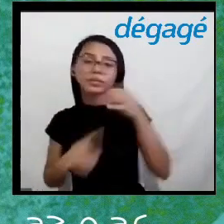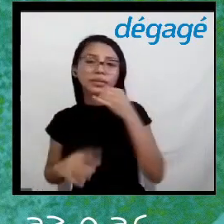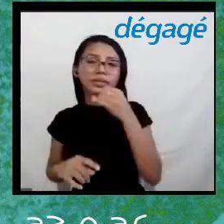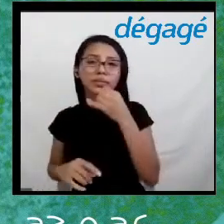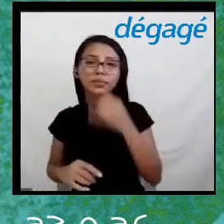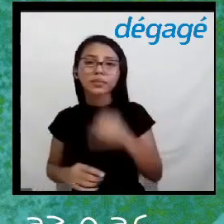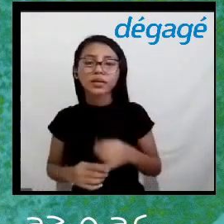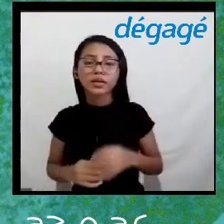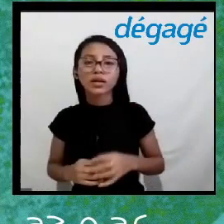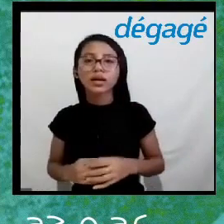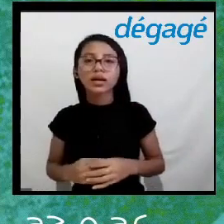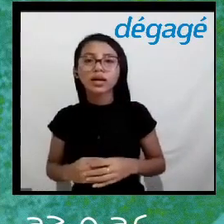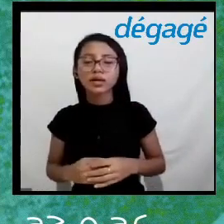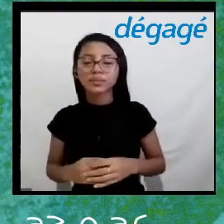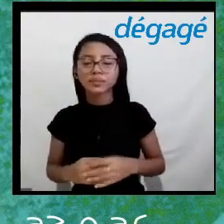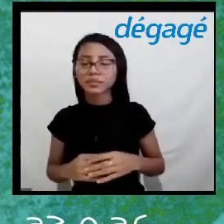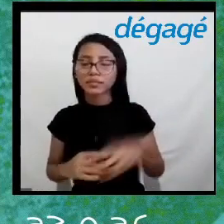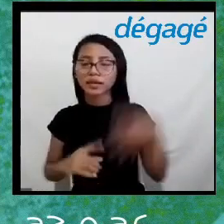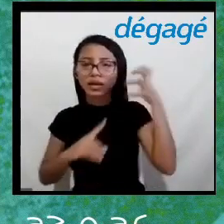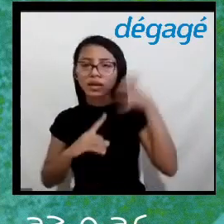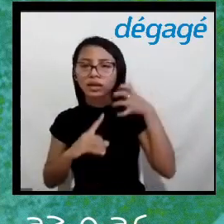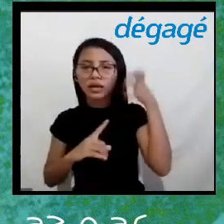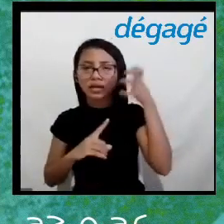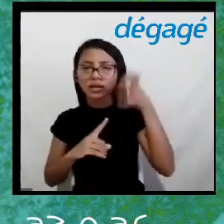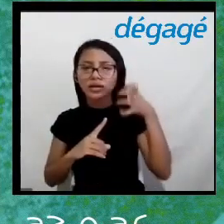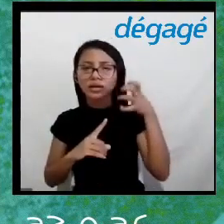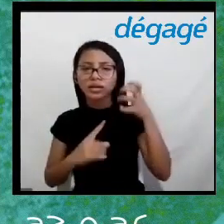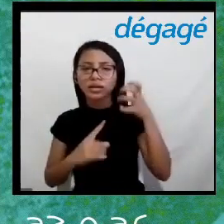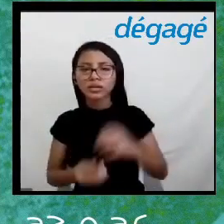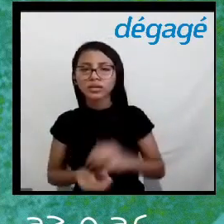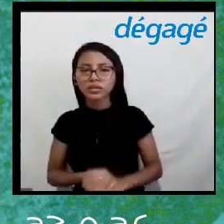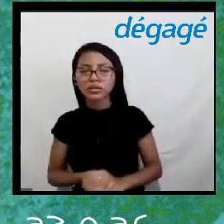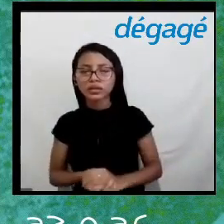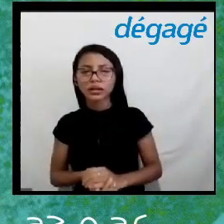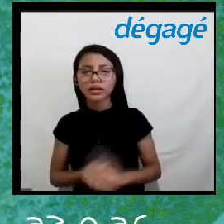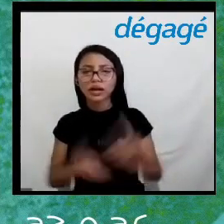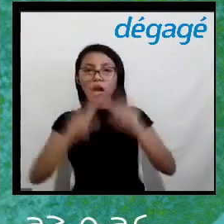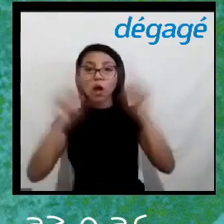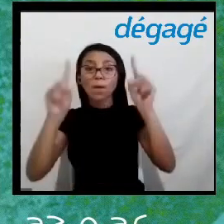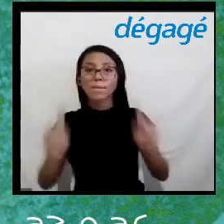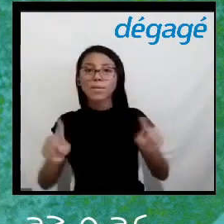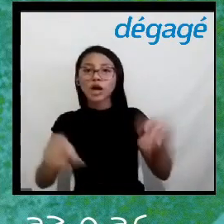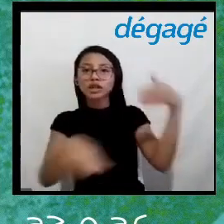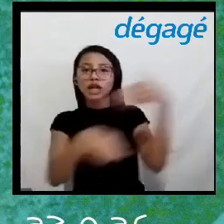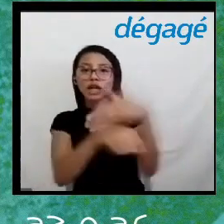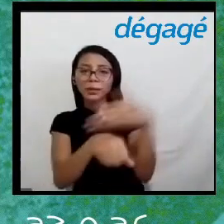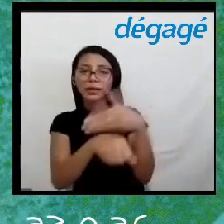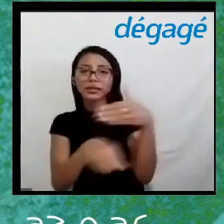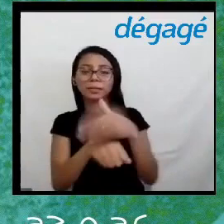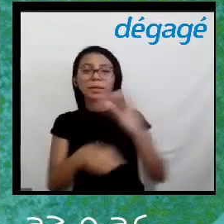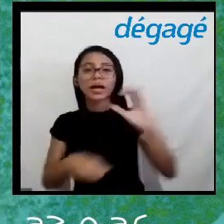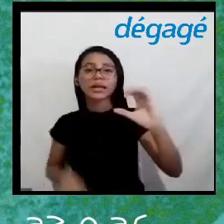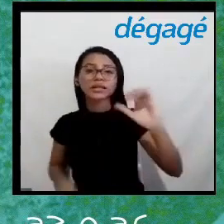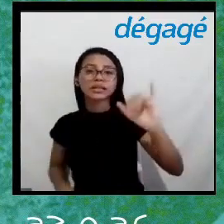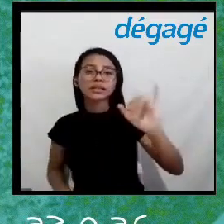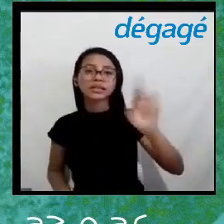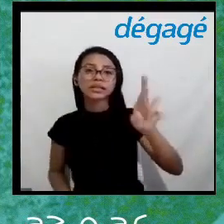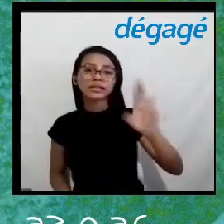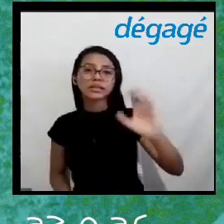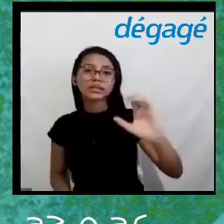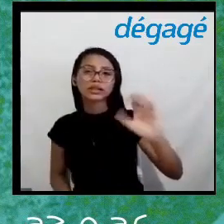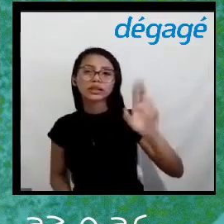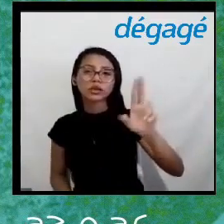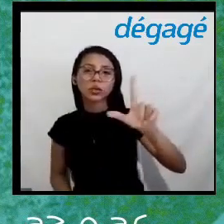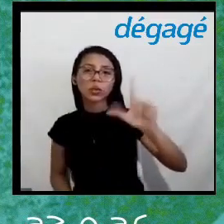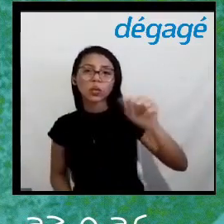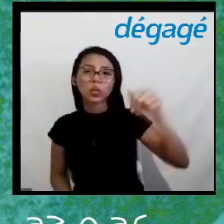de ir junto com o Thales lá no Circulando. E na semana pré-apocalipse, que foi em março, eu estou